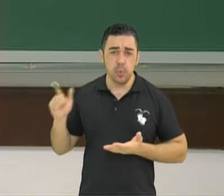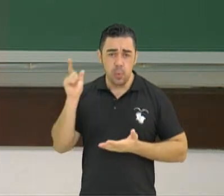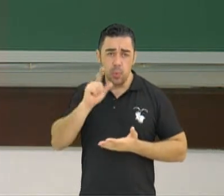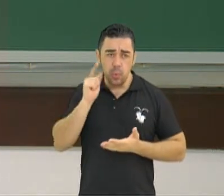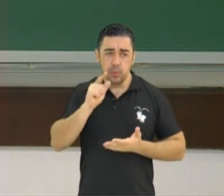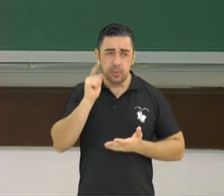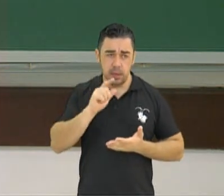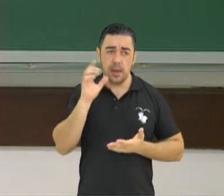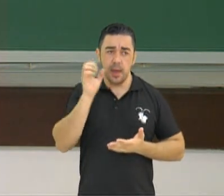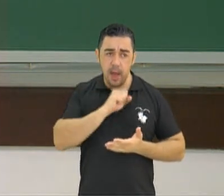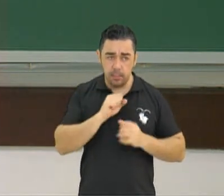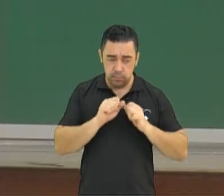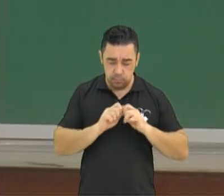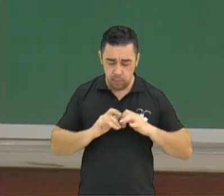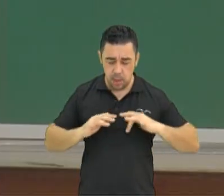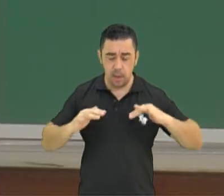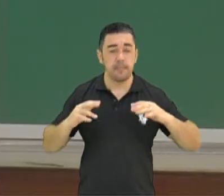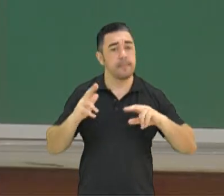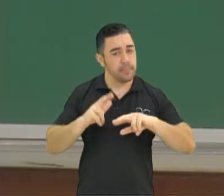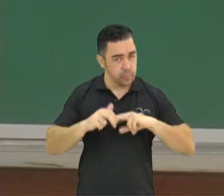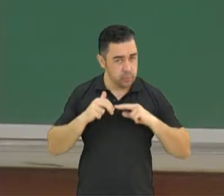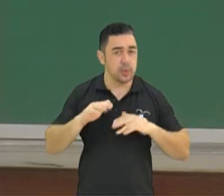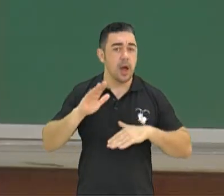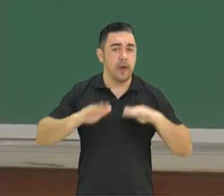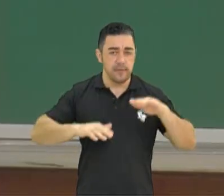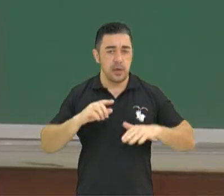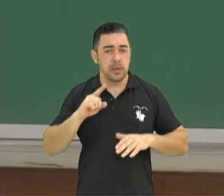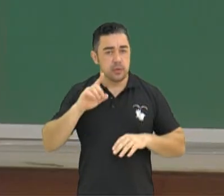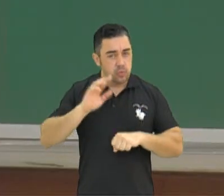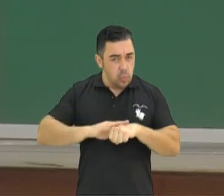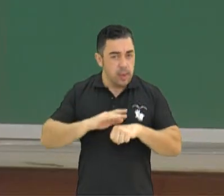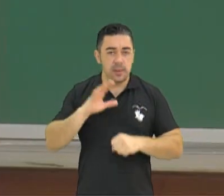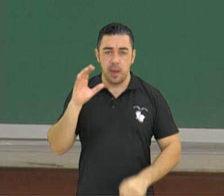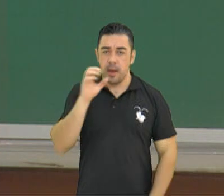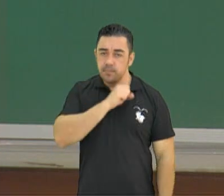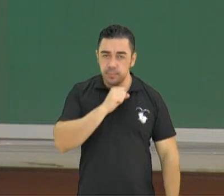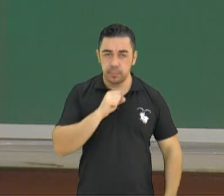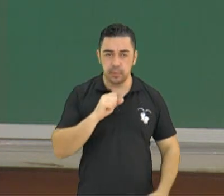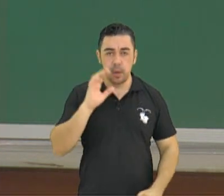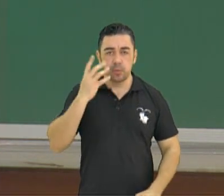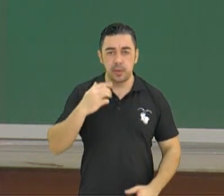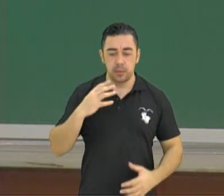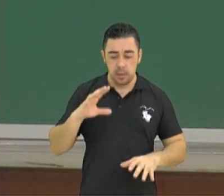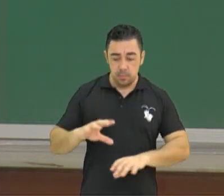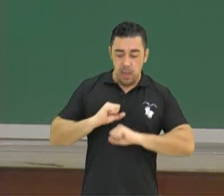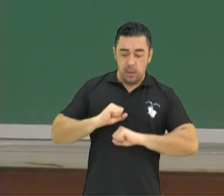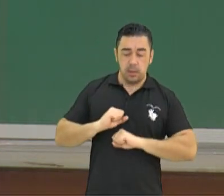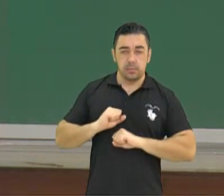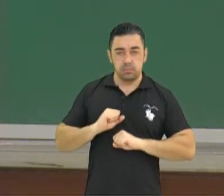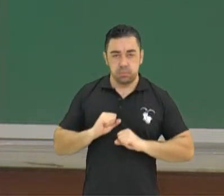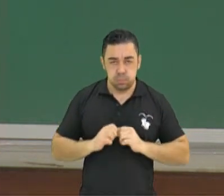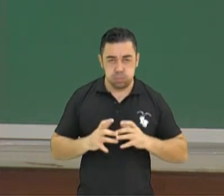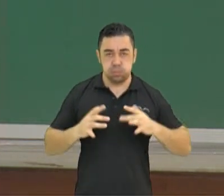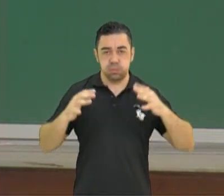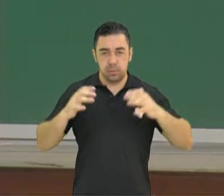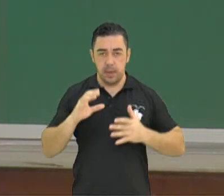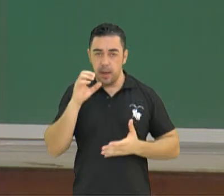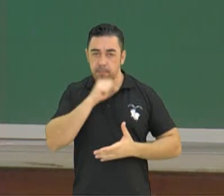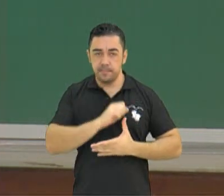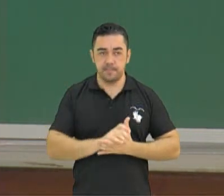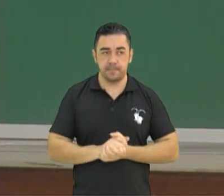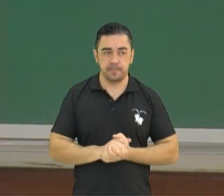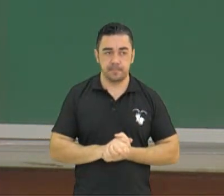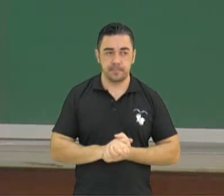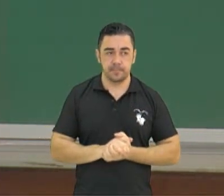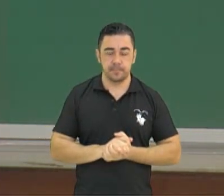colonizar bem rápido o ambiente. Por isso que a gente fica doente, às vezes, de um dia para o outro, né? Você está ali, a bactéria está se reproduzindo e você ficou doente.